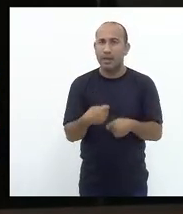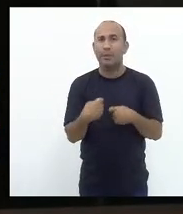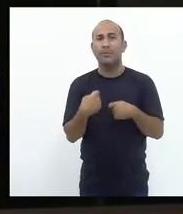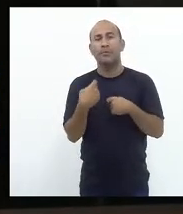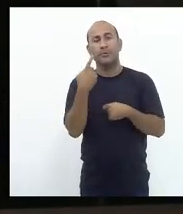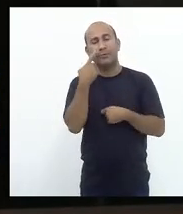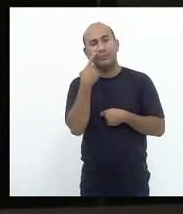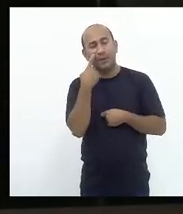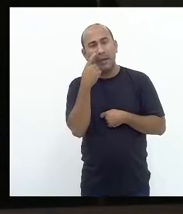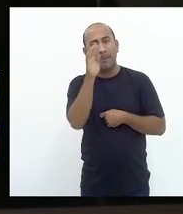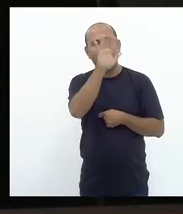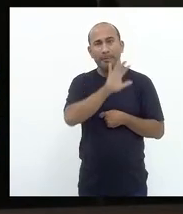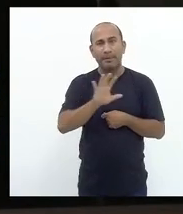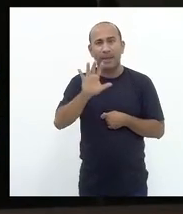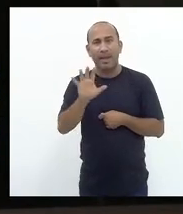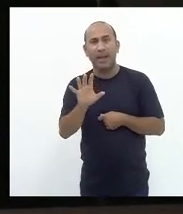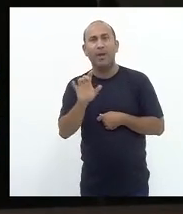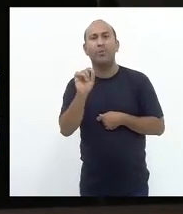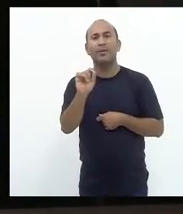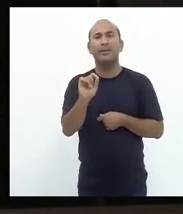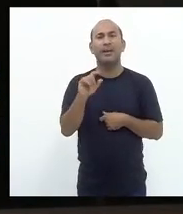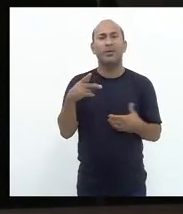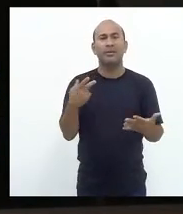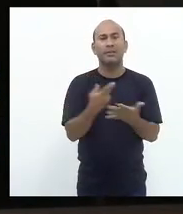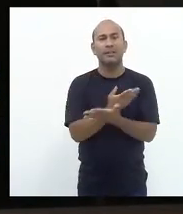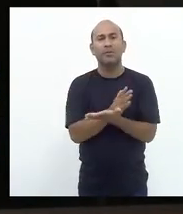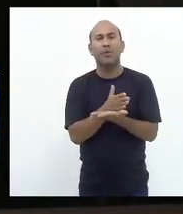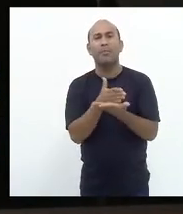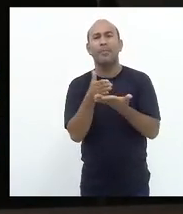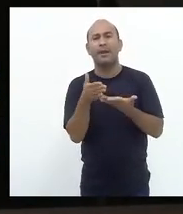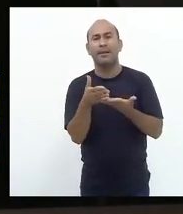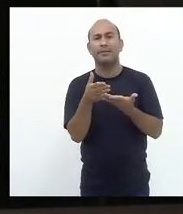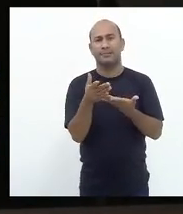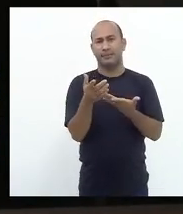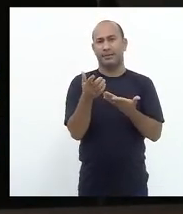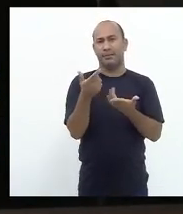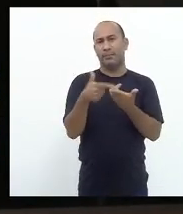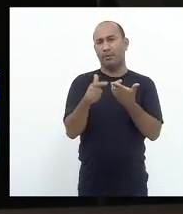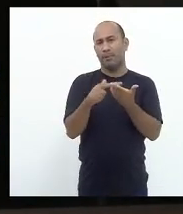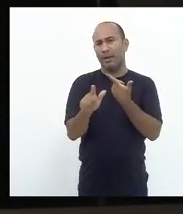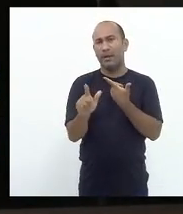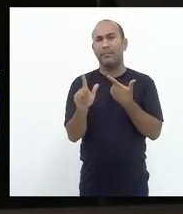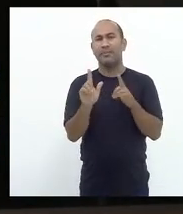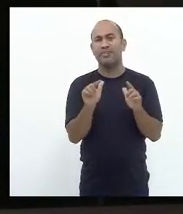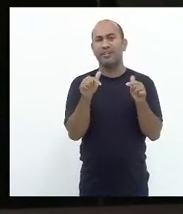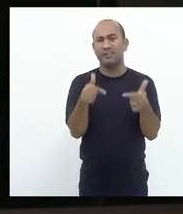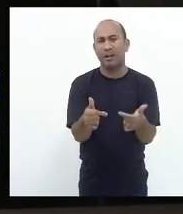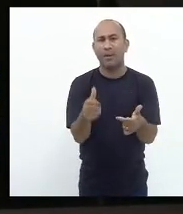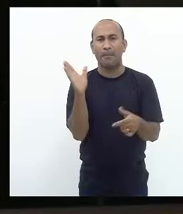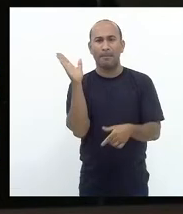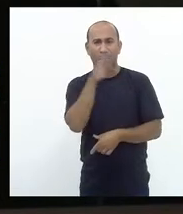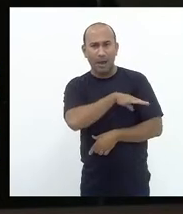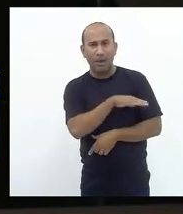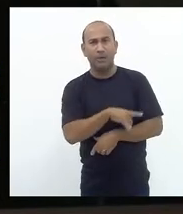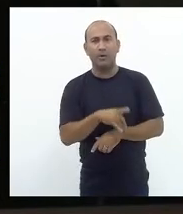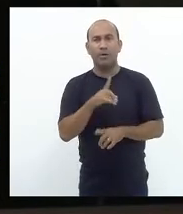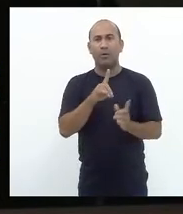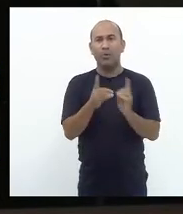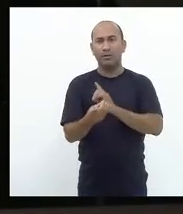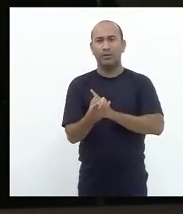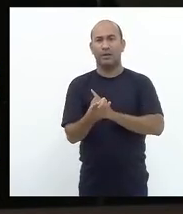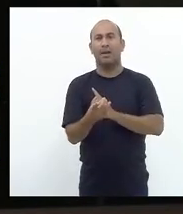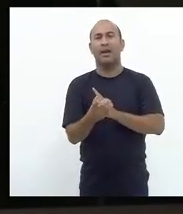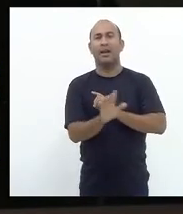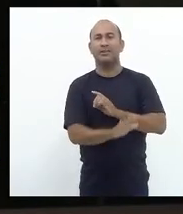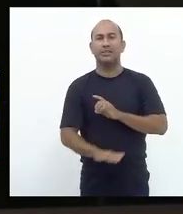mapear e entender de que forma se começa e se produz esse tipo de ação tão cruel quanto as nossas